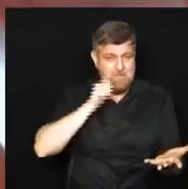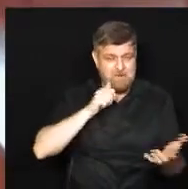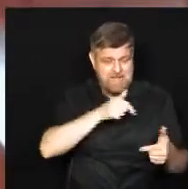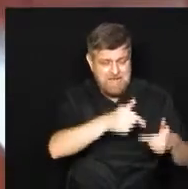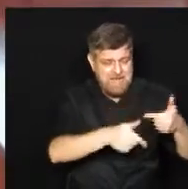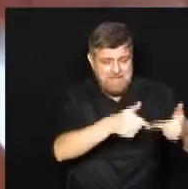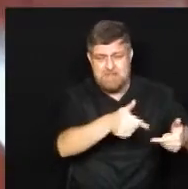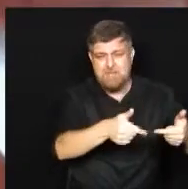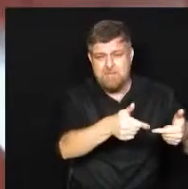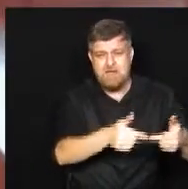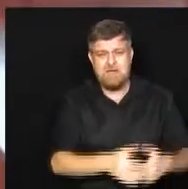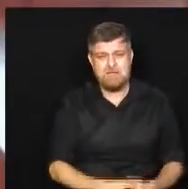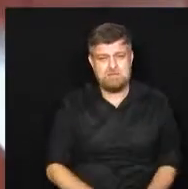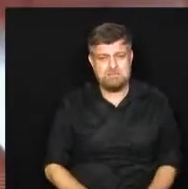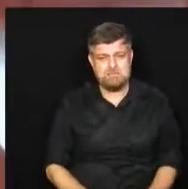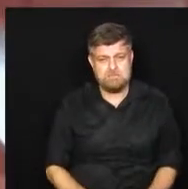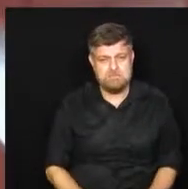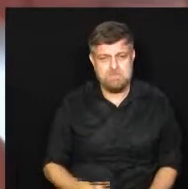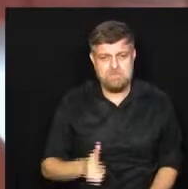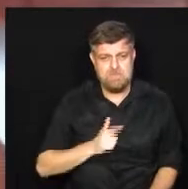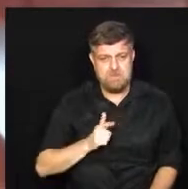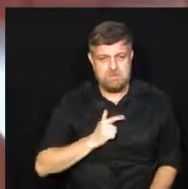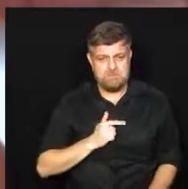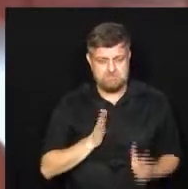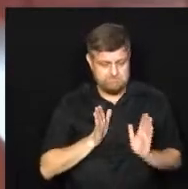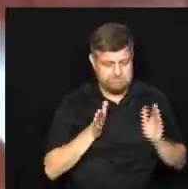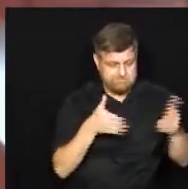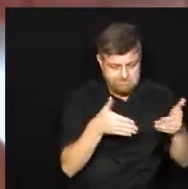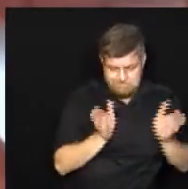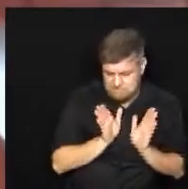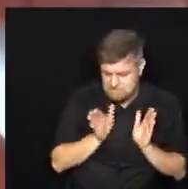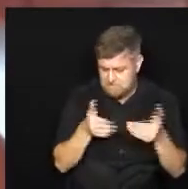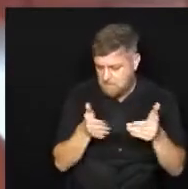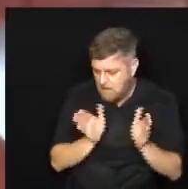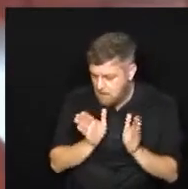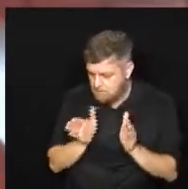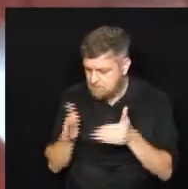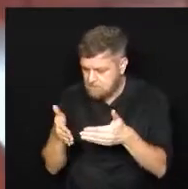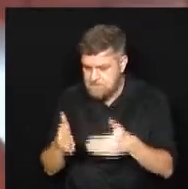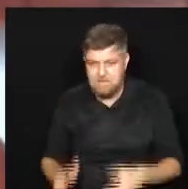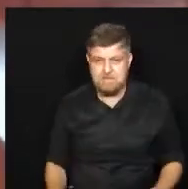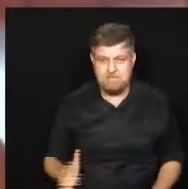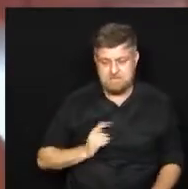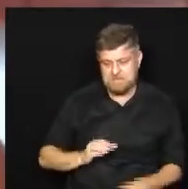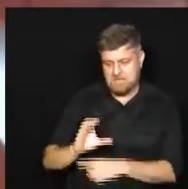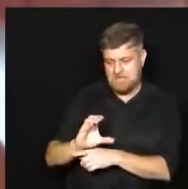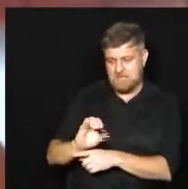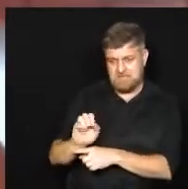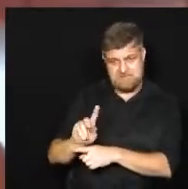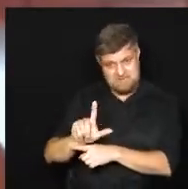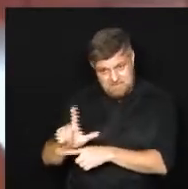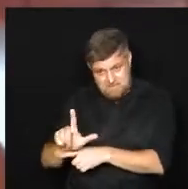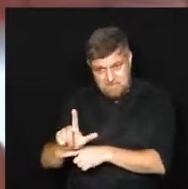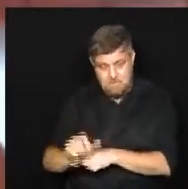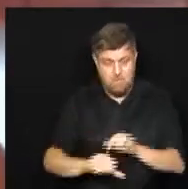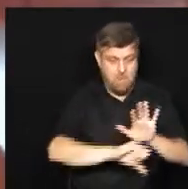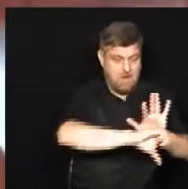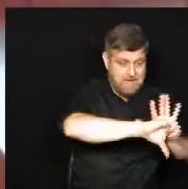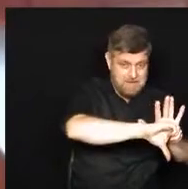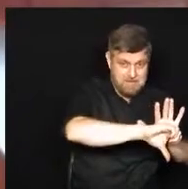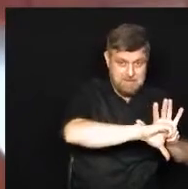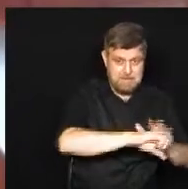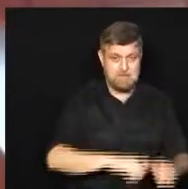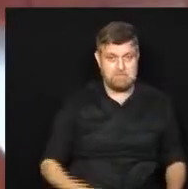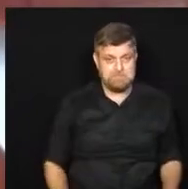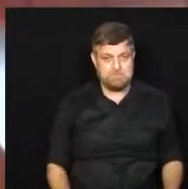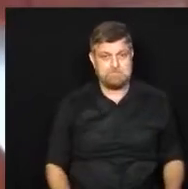assim, bastante específica, cada um com a sua competência, civil, criminal, enfim. Mas eu acho que esse é um dos